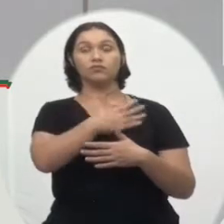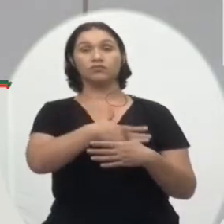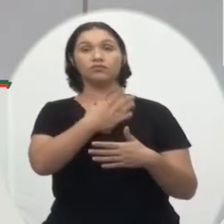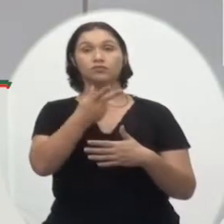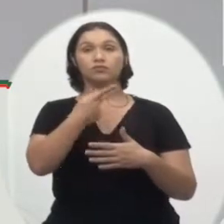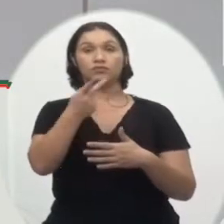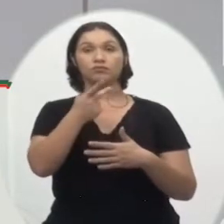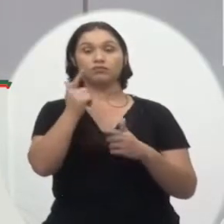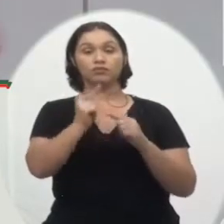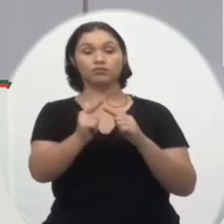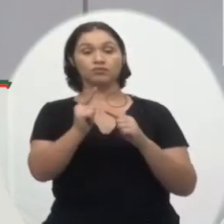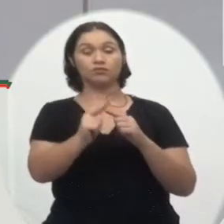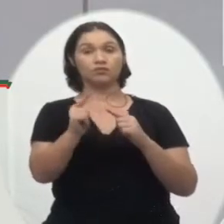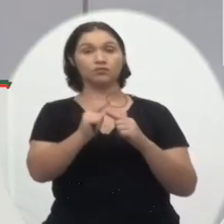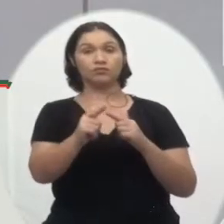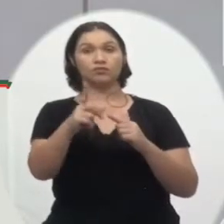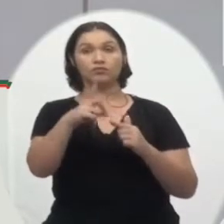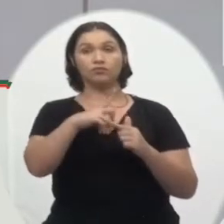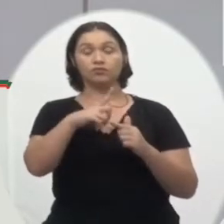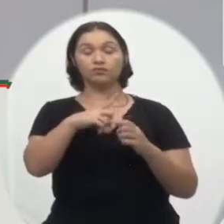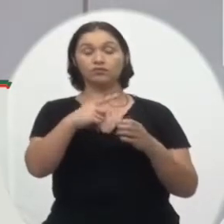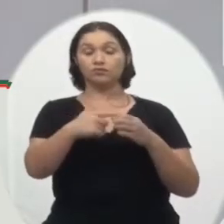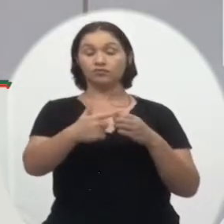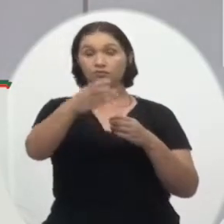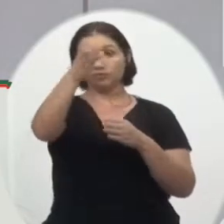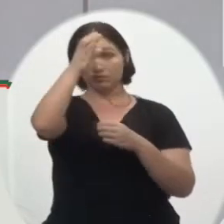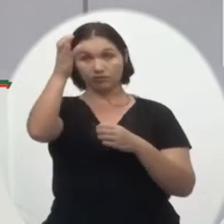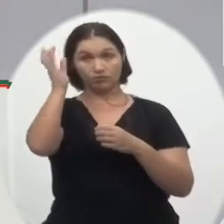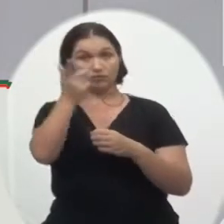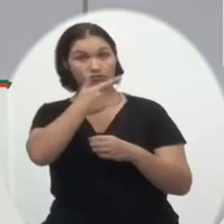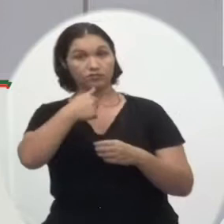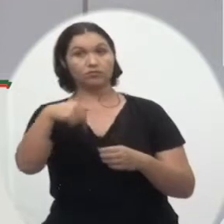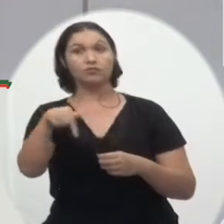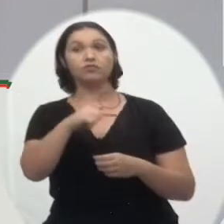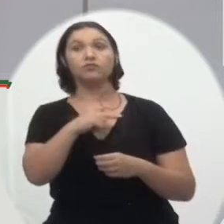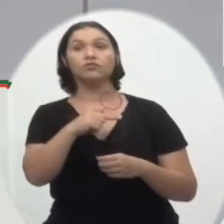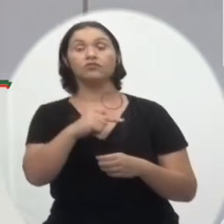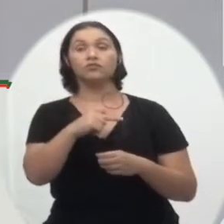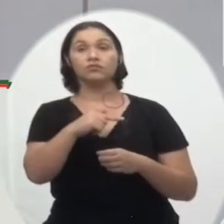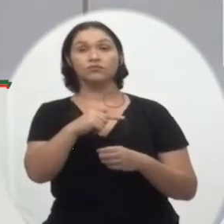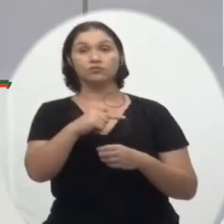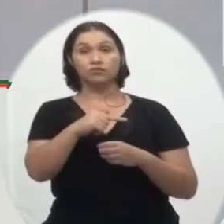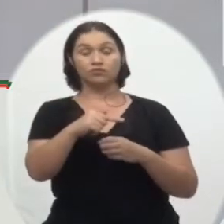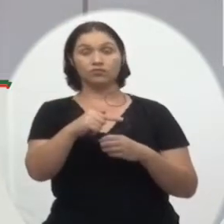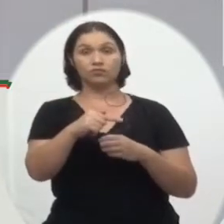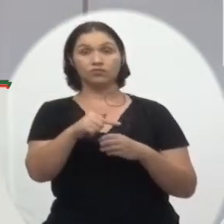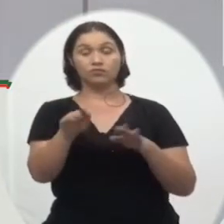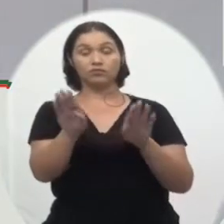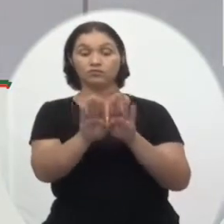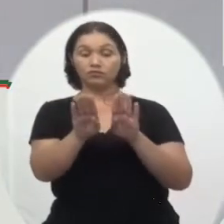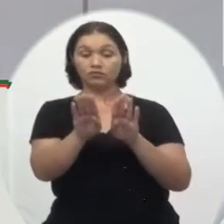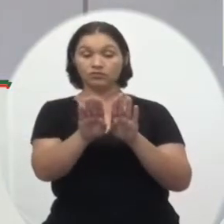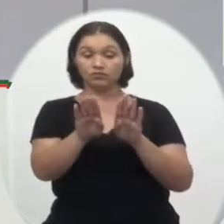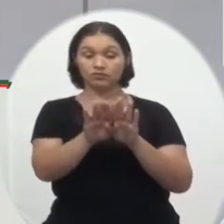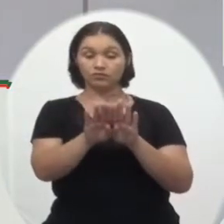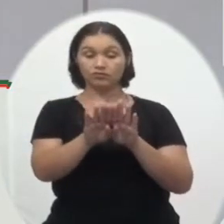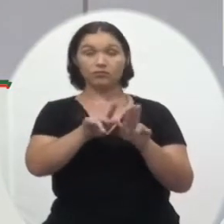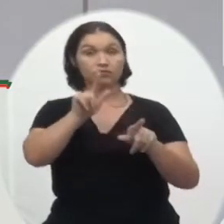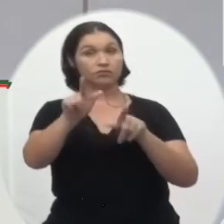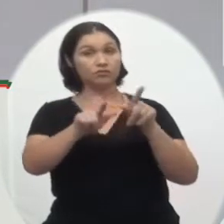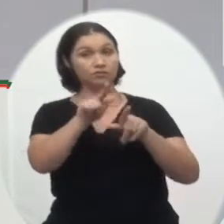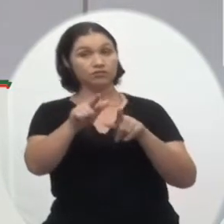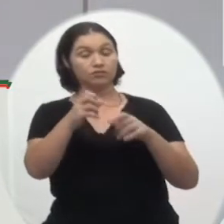problema sério na cidade, e que nós, também agentes do poder público, para